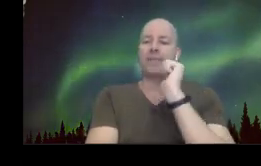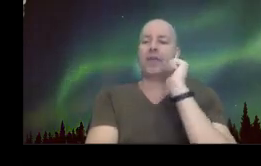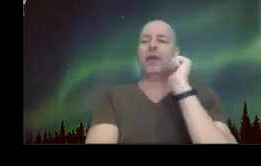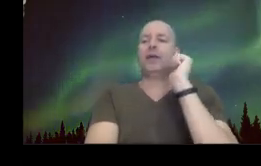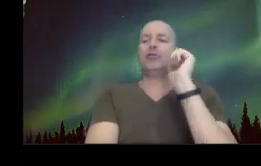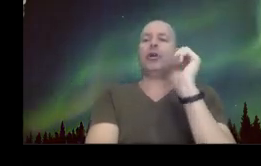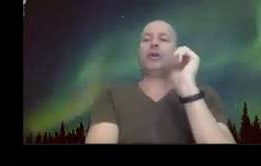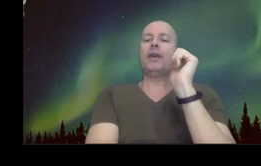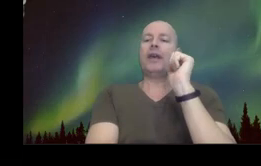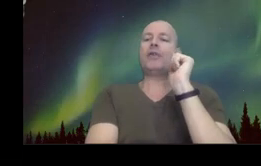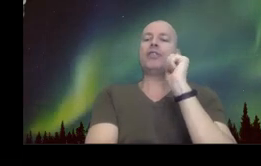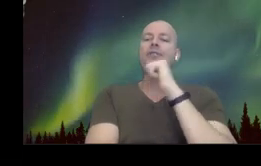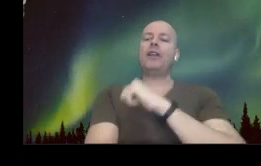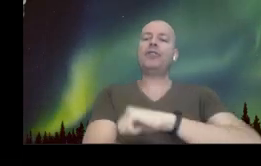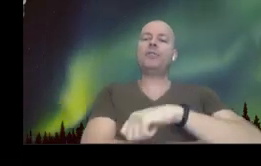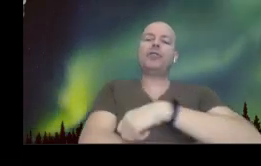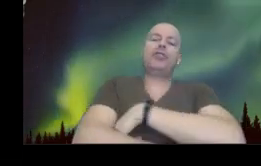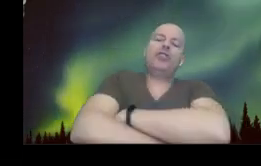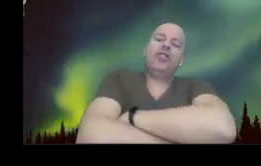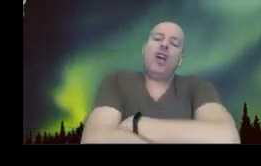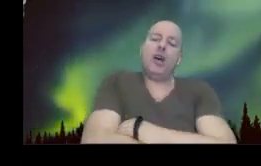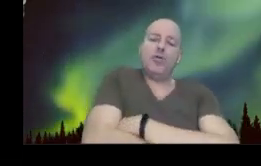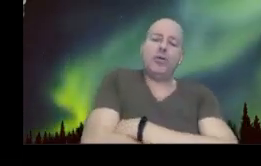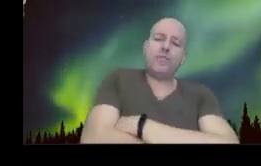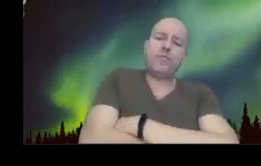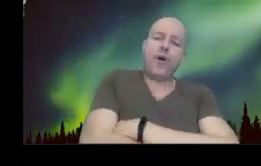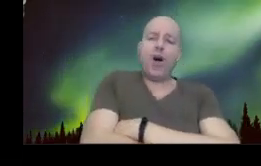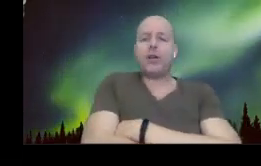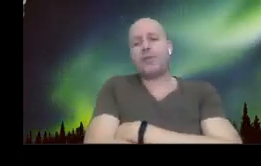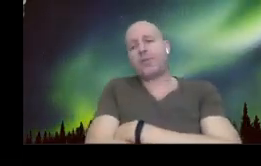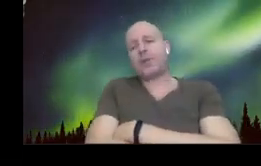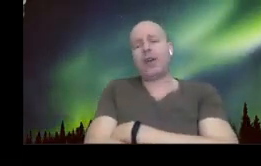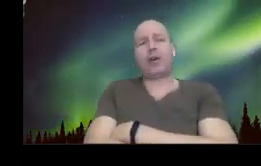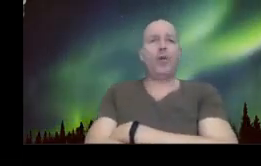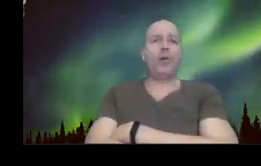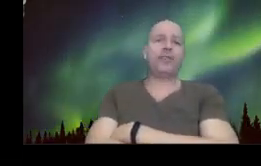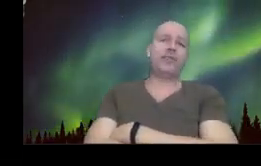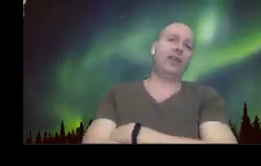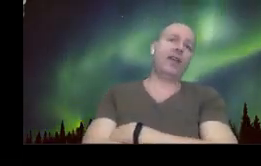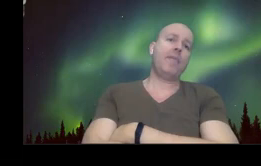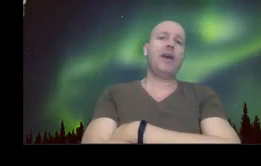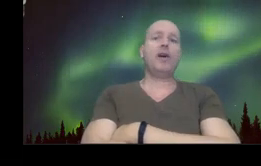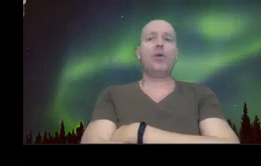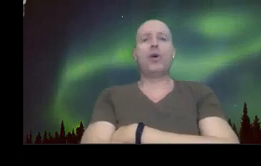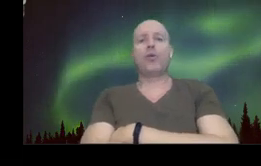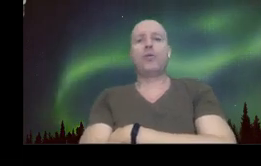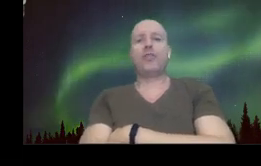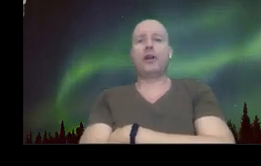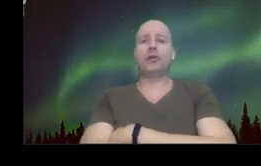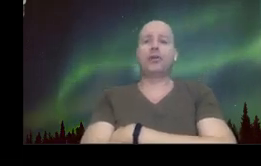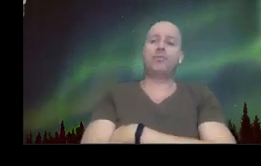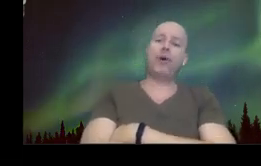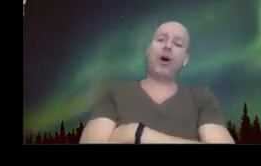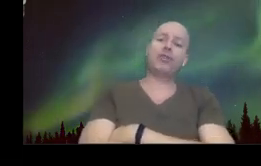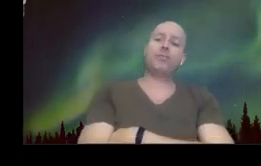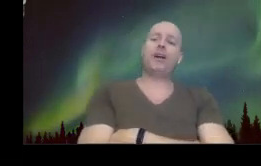área. Só que, e aí quando a gente fala isso, as pessoas dizem: não, não pode, porque como assim? É meu, o